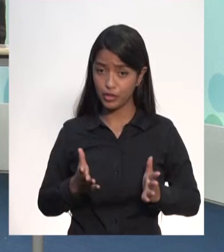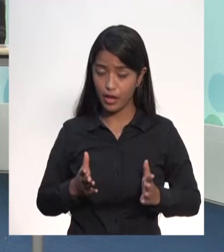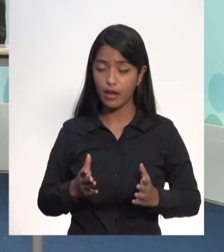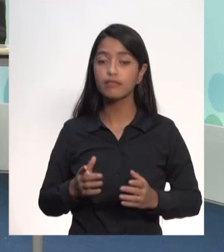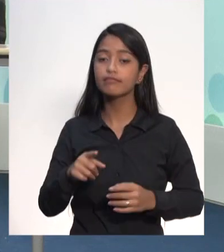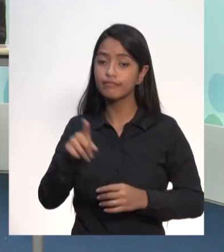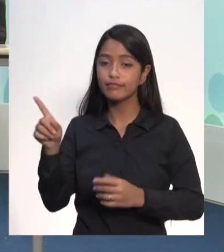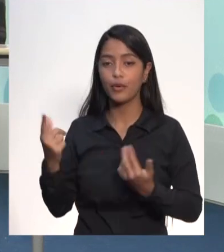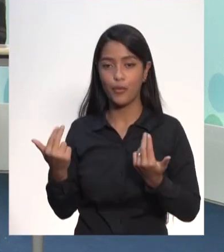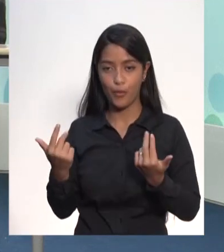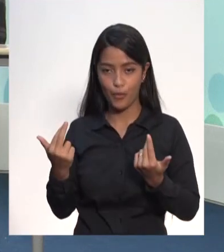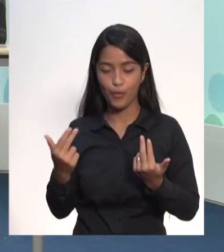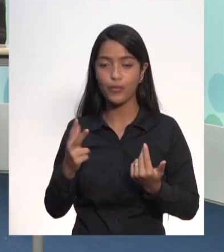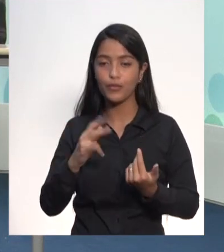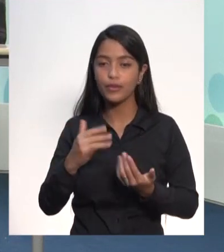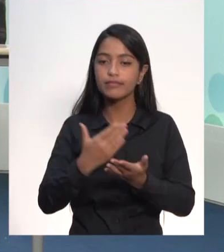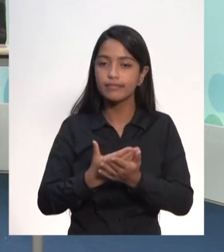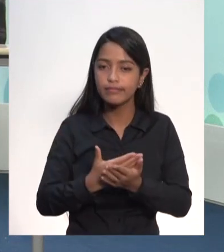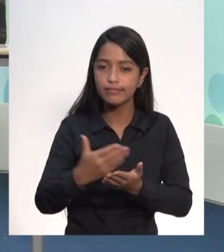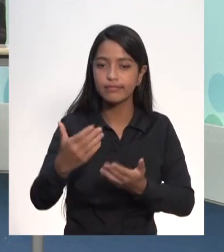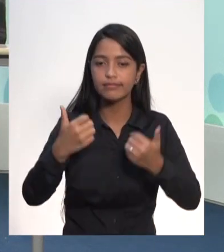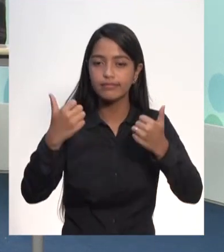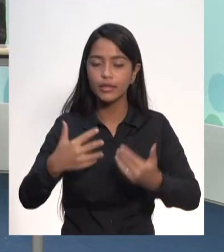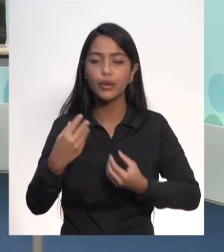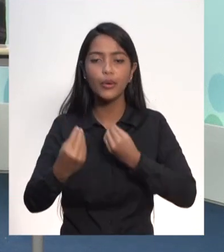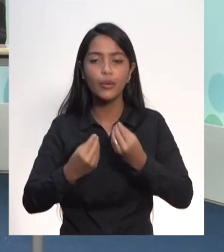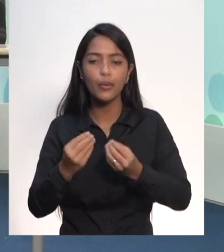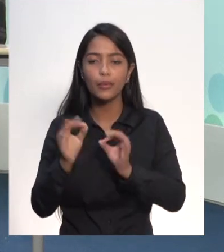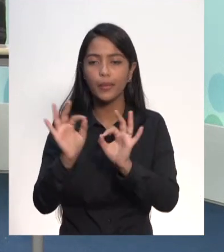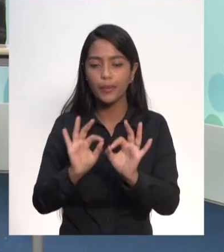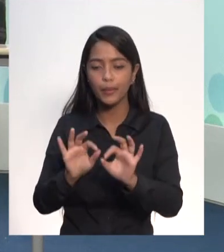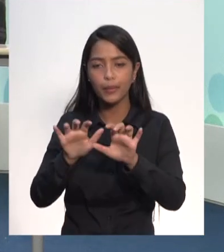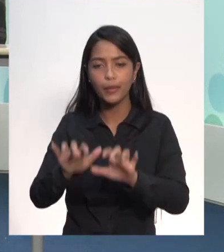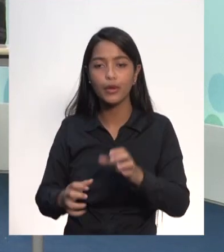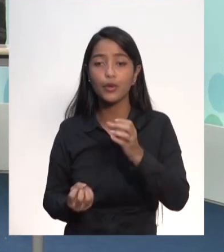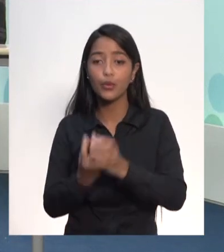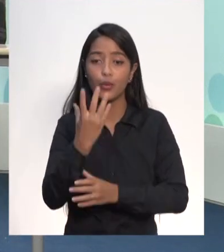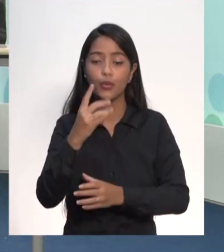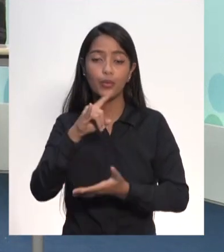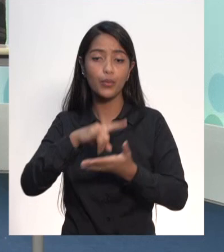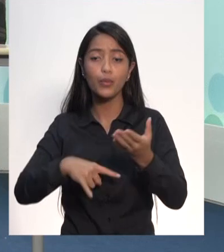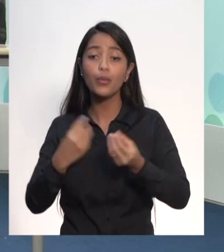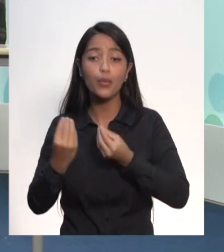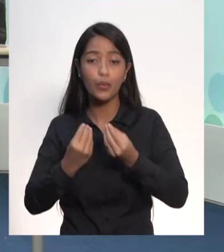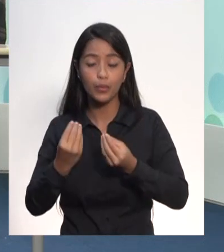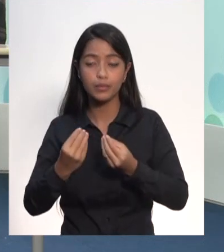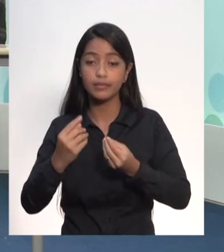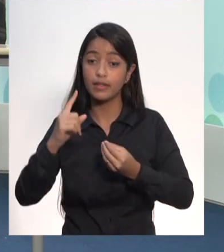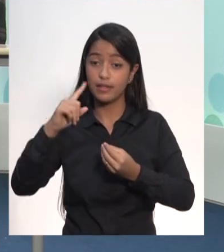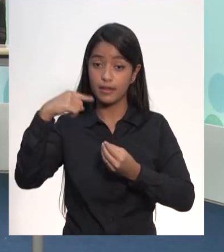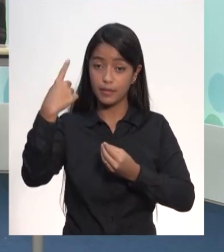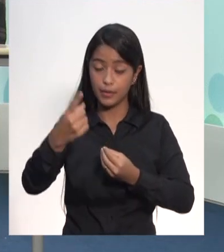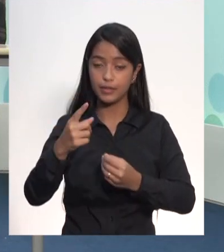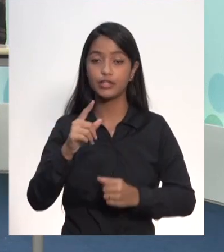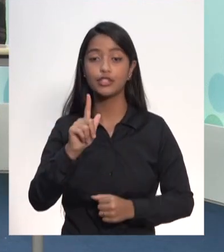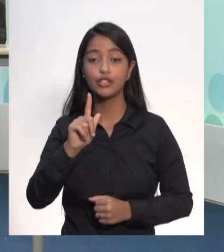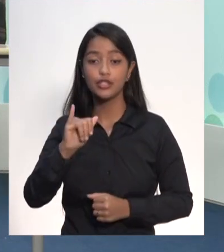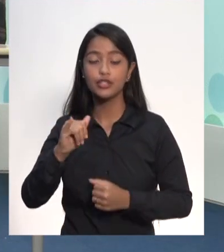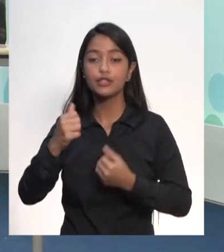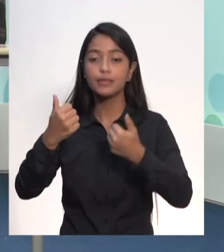geral, explicando a ideia da elaboração desse documento. Na sequência, a Gi fala um pouco